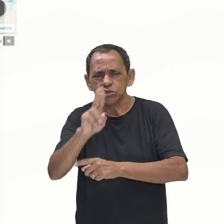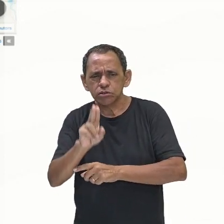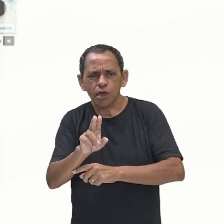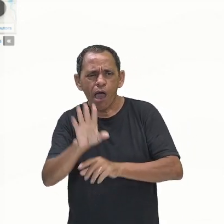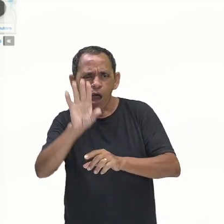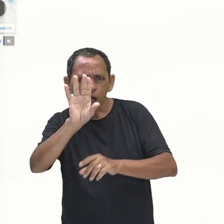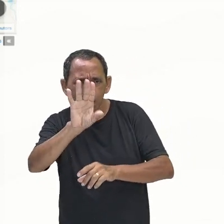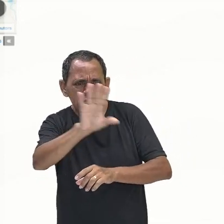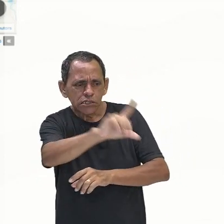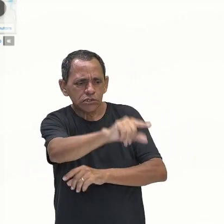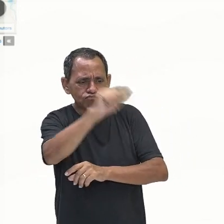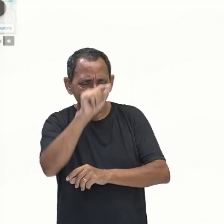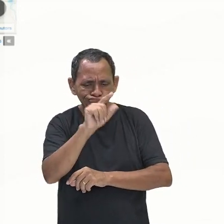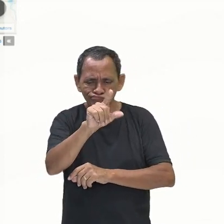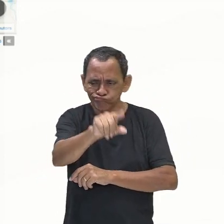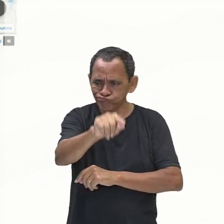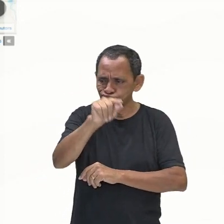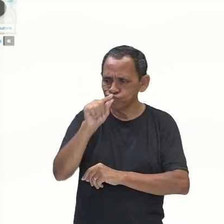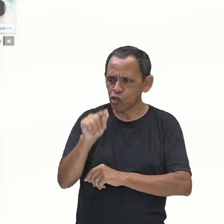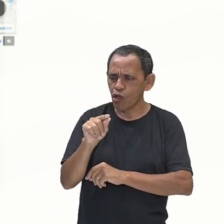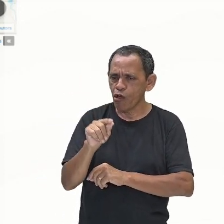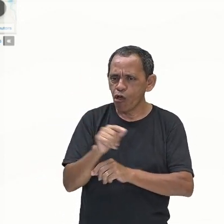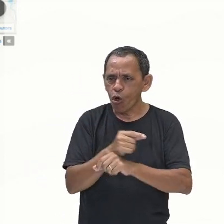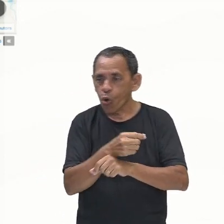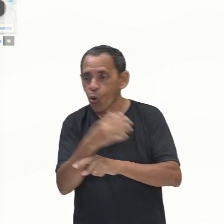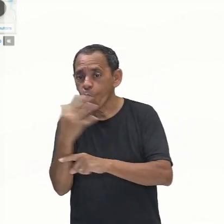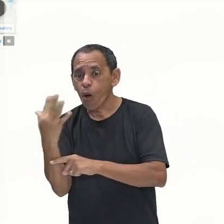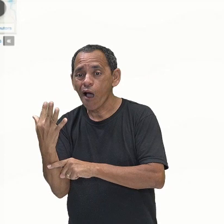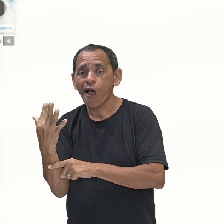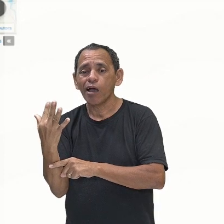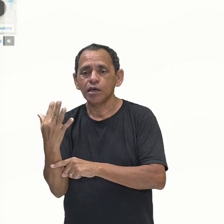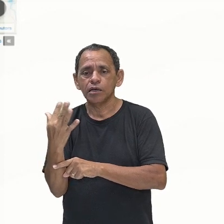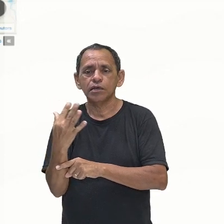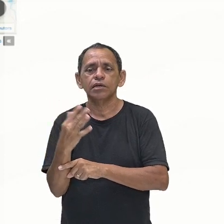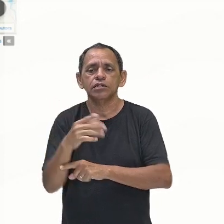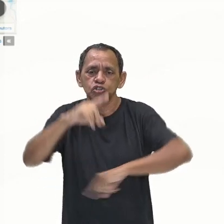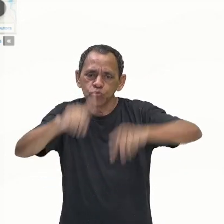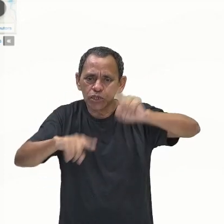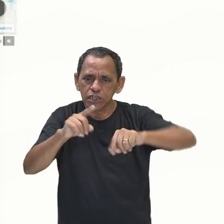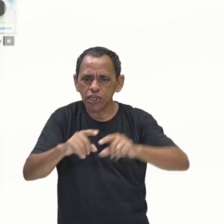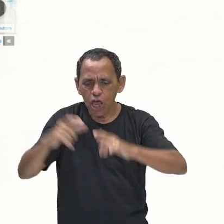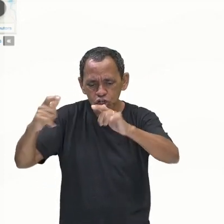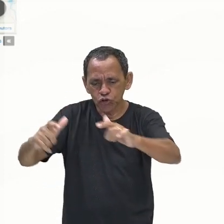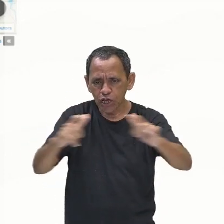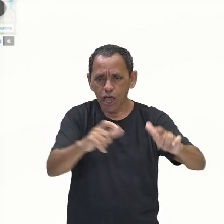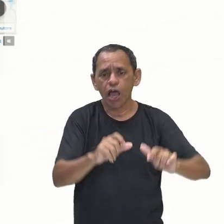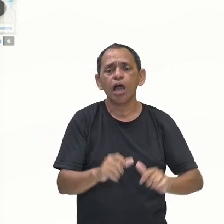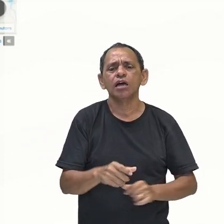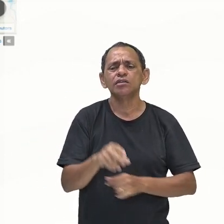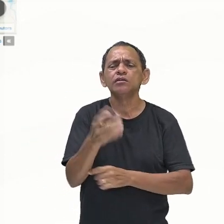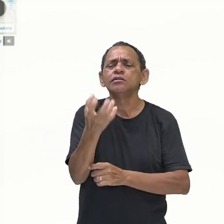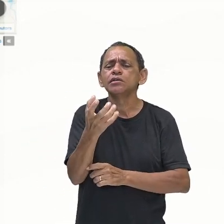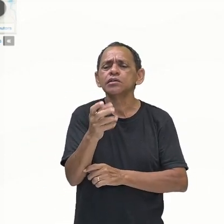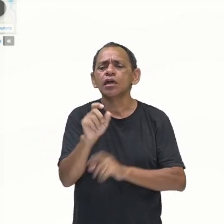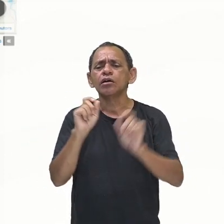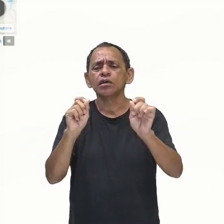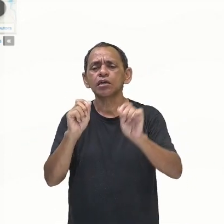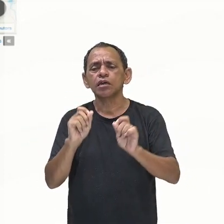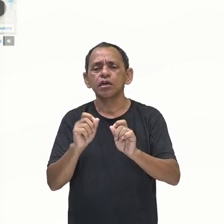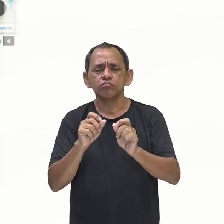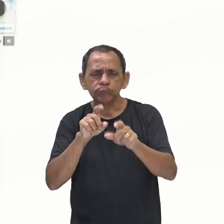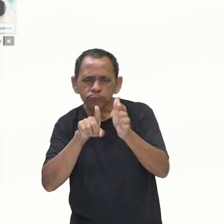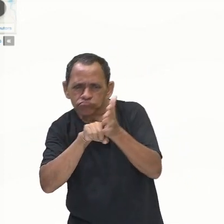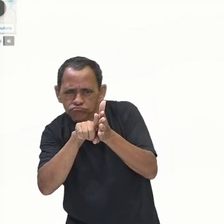elementos que você quer ver, e aí aqui também temos a opção de você imprimir, se quiser, em tamanho